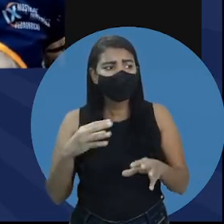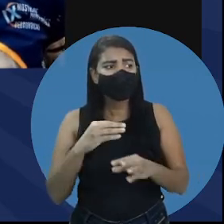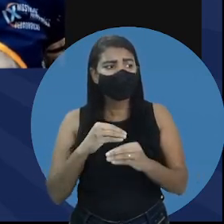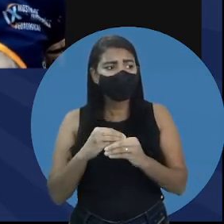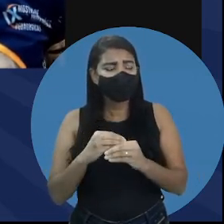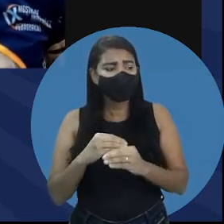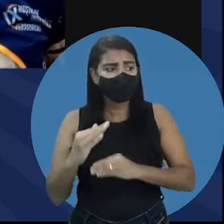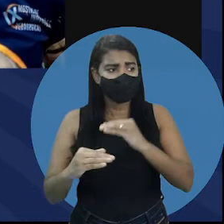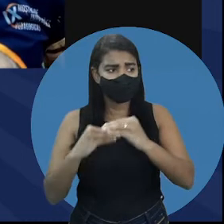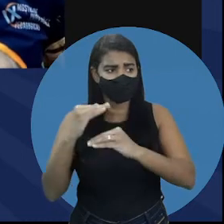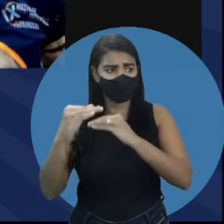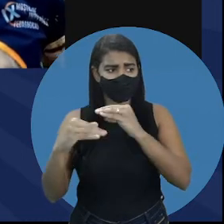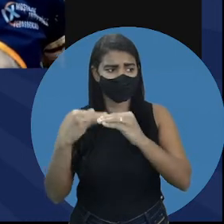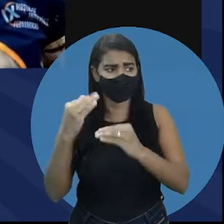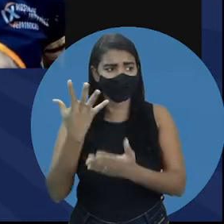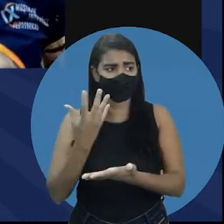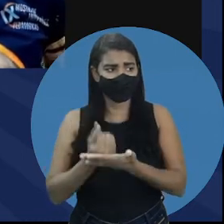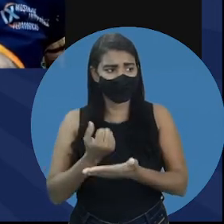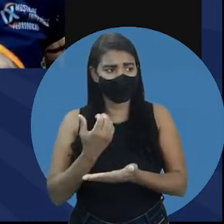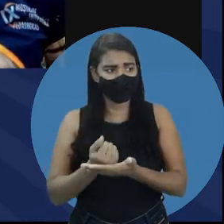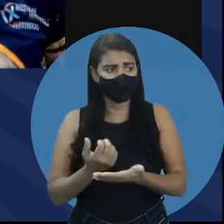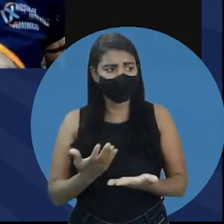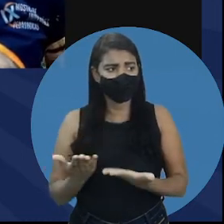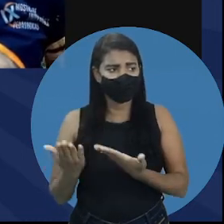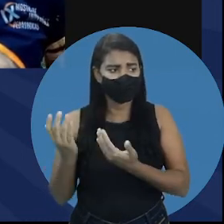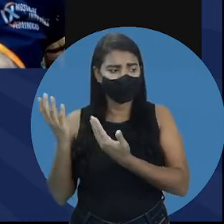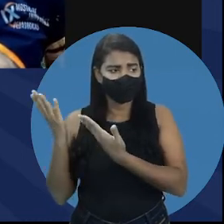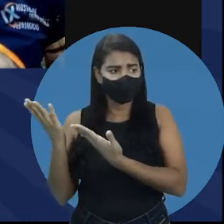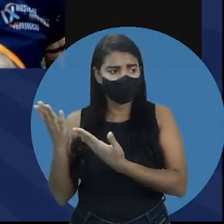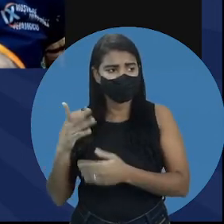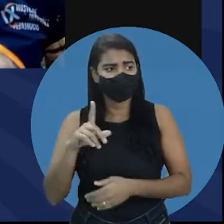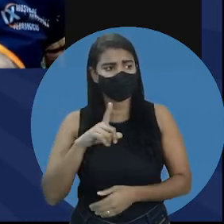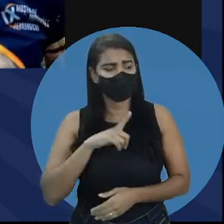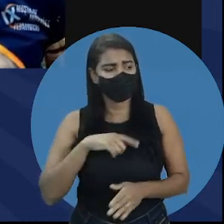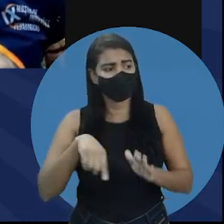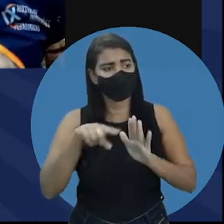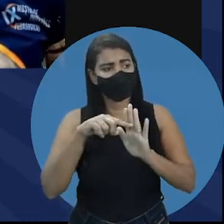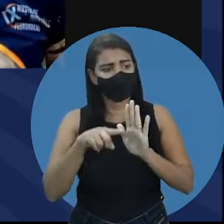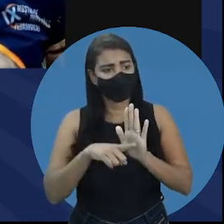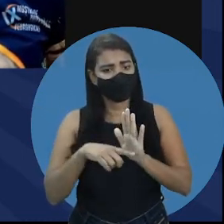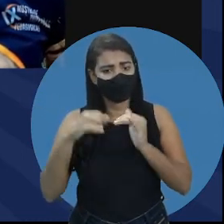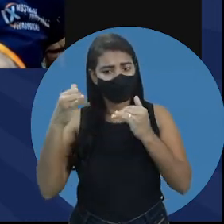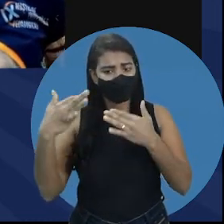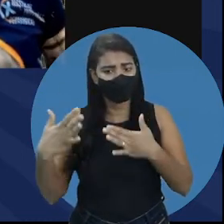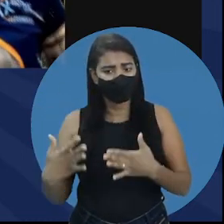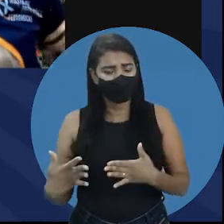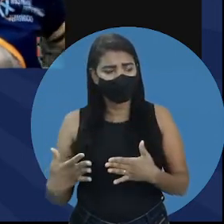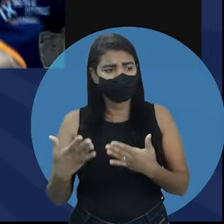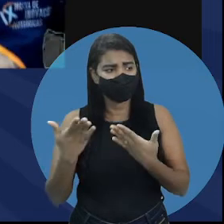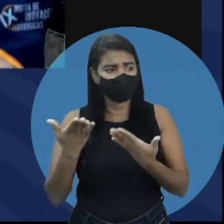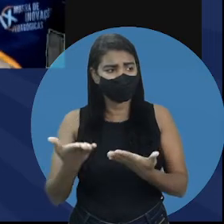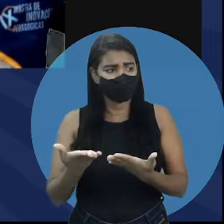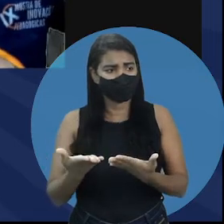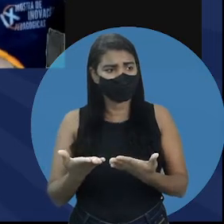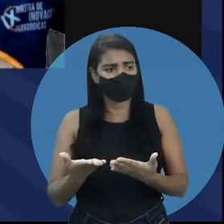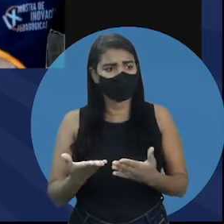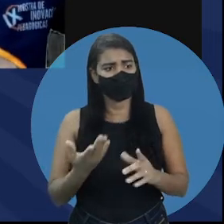esse desenvolvimento desse aplicativo, onde o aplicativo ele tem uma agenda, que você loga com sua conta do